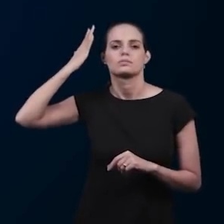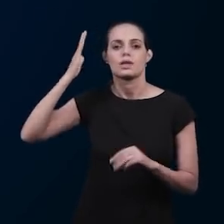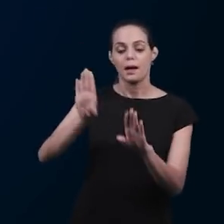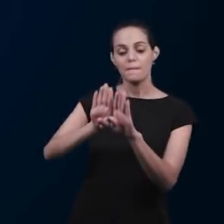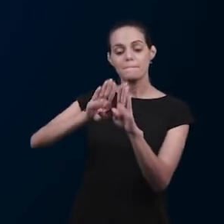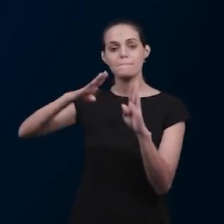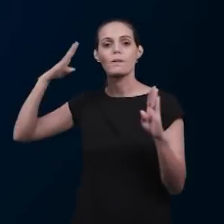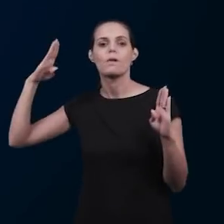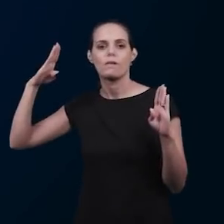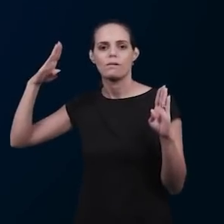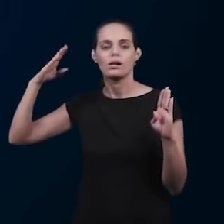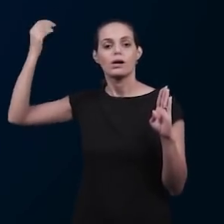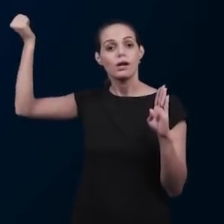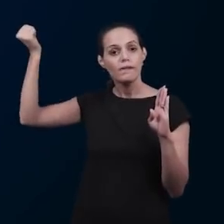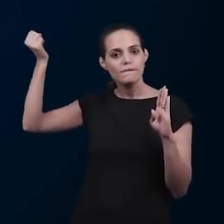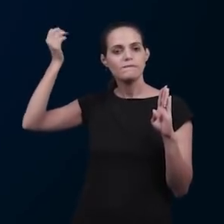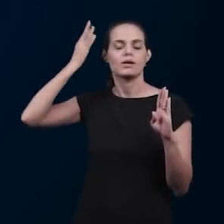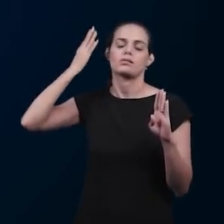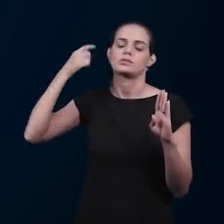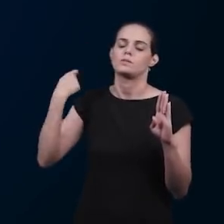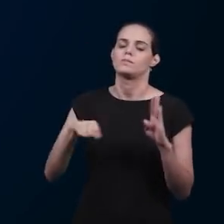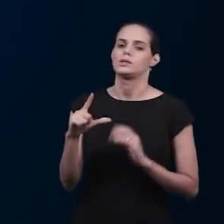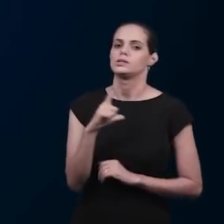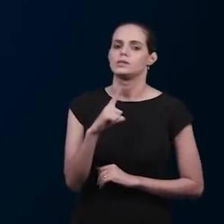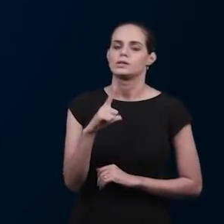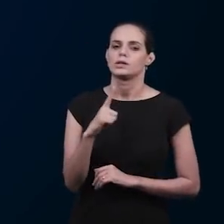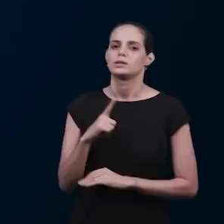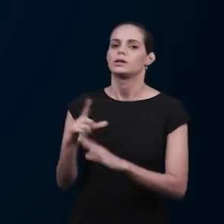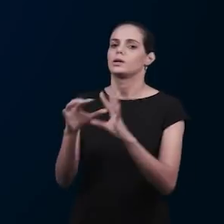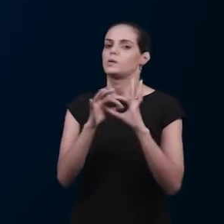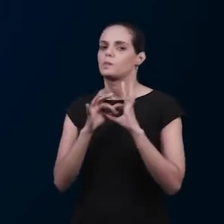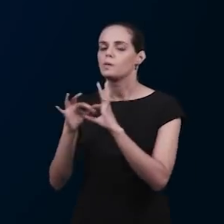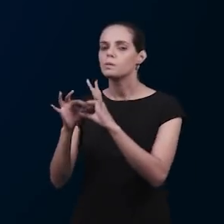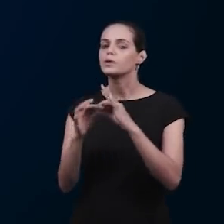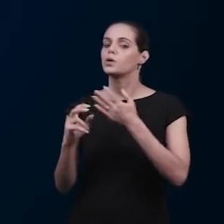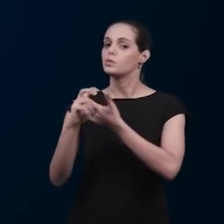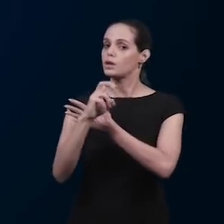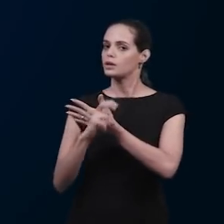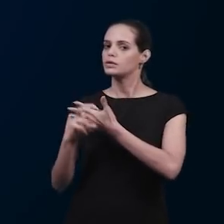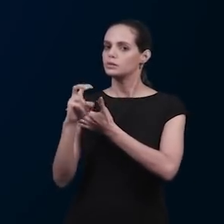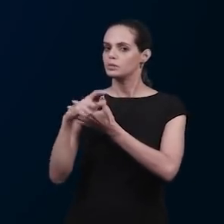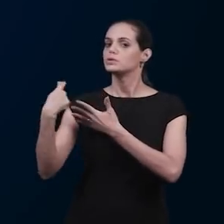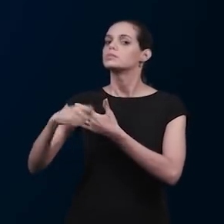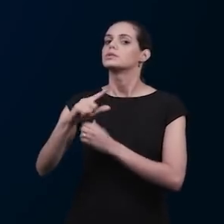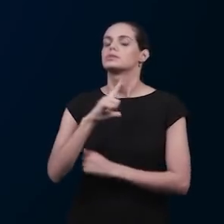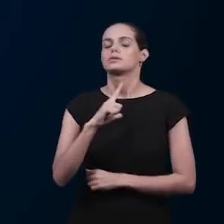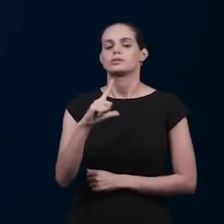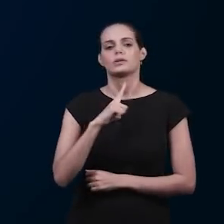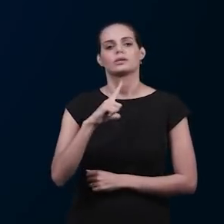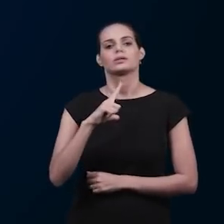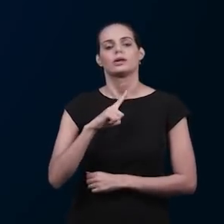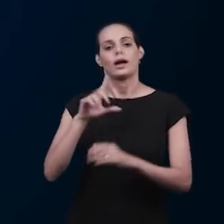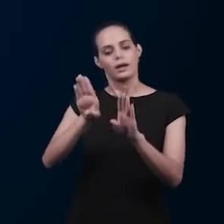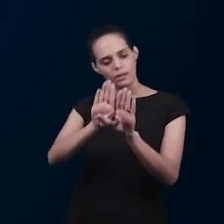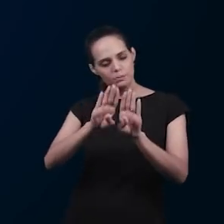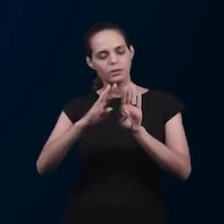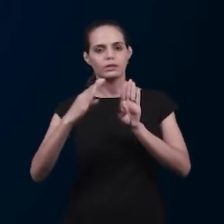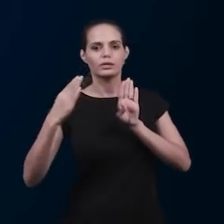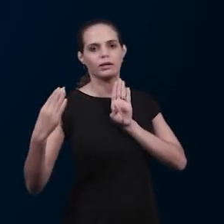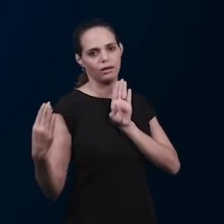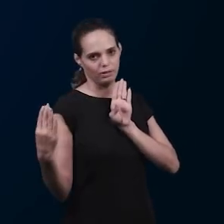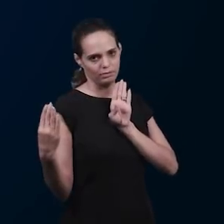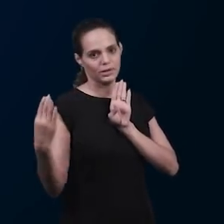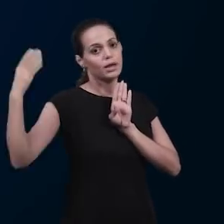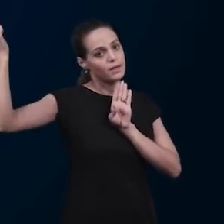luz. O que faz a porta ser aberta é a revelação, é estarmos na quinta medida. Isso sim faz